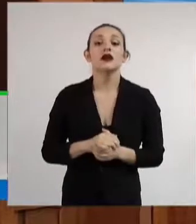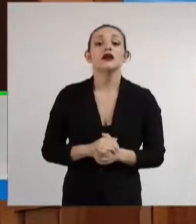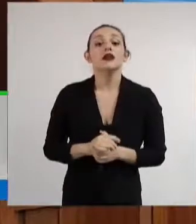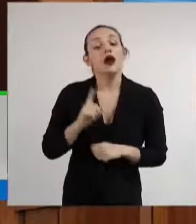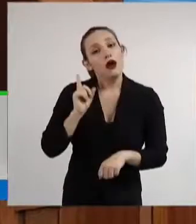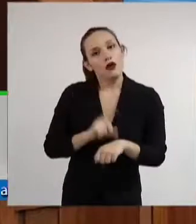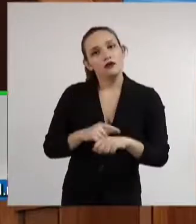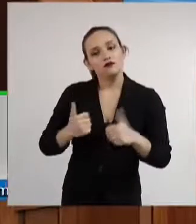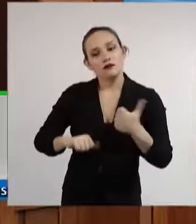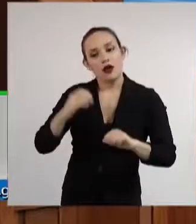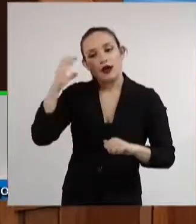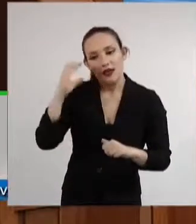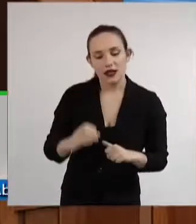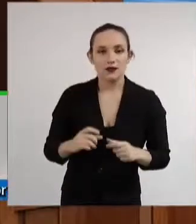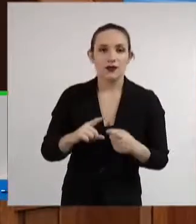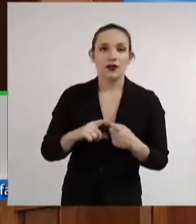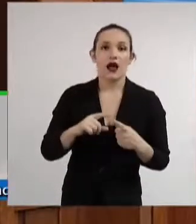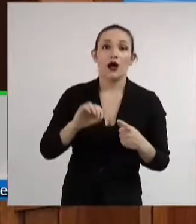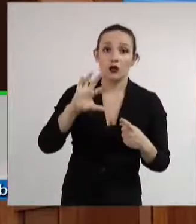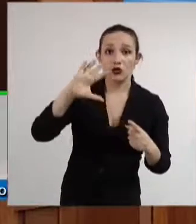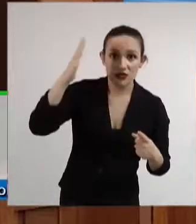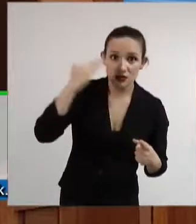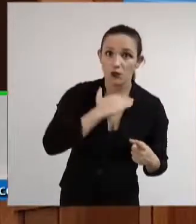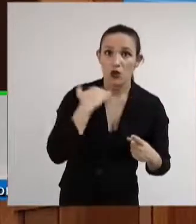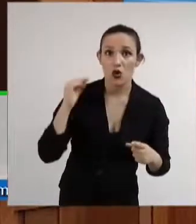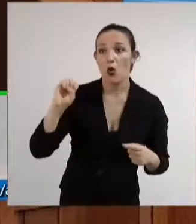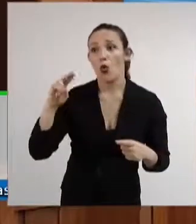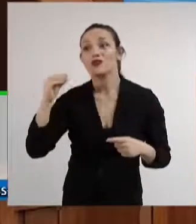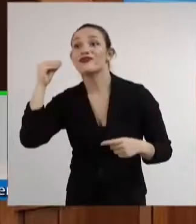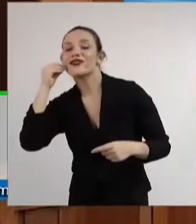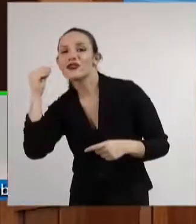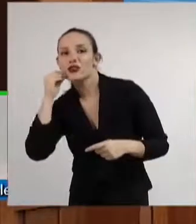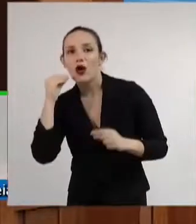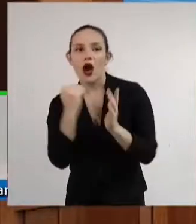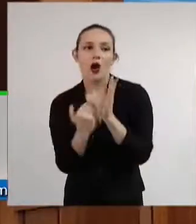feminicídios tentados, houve variação, aumento de